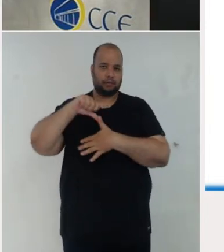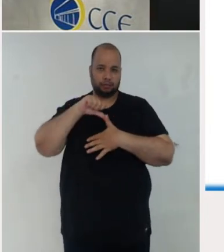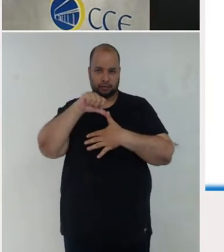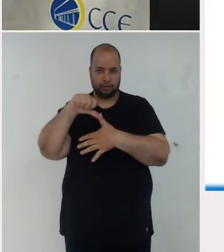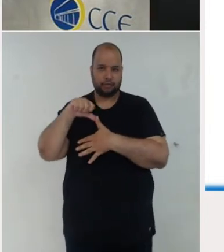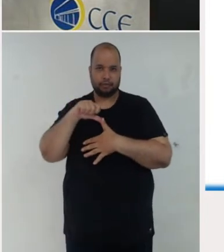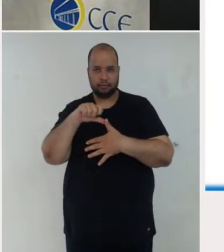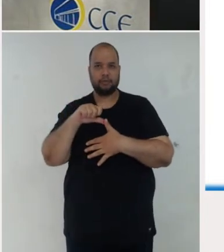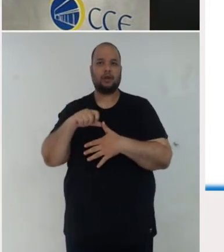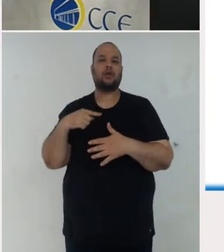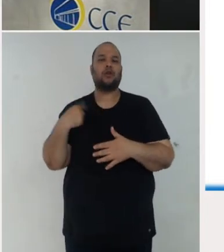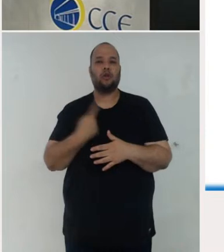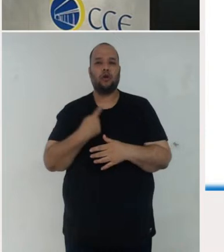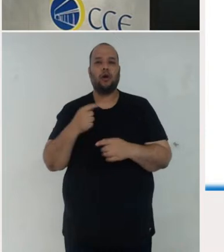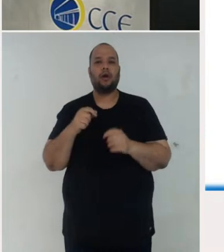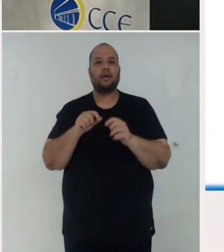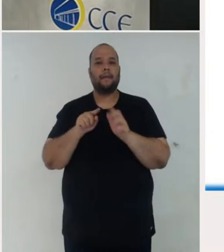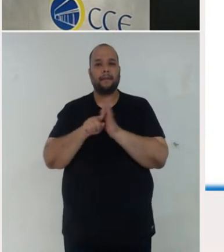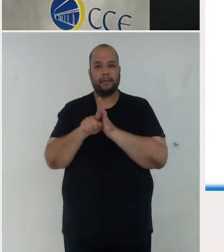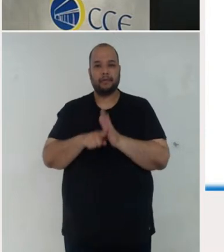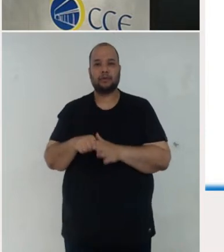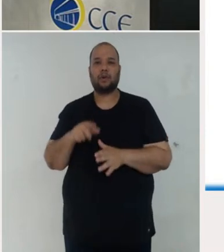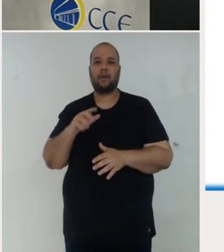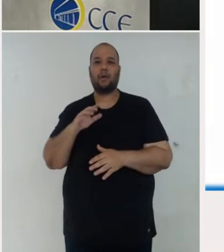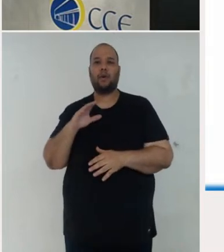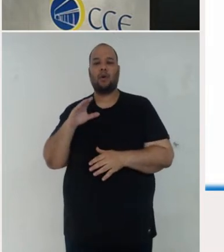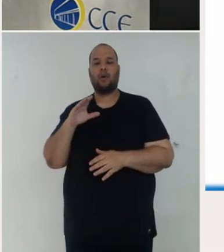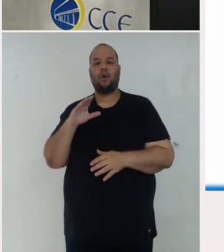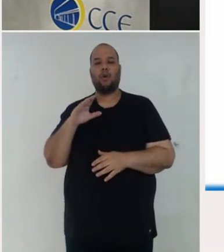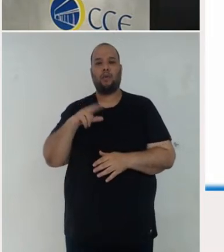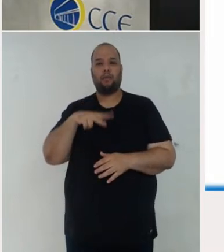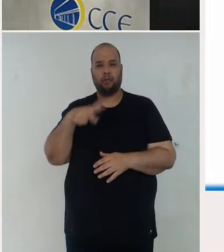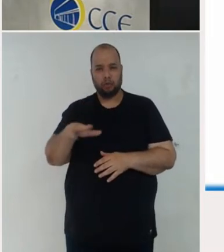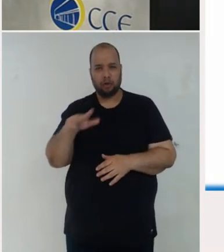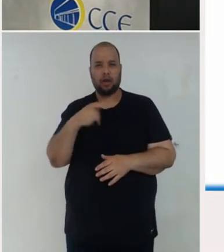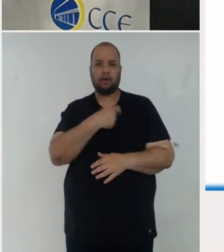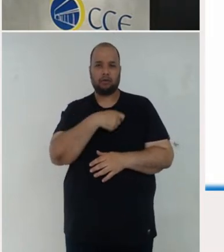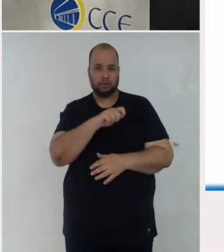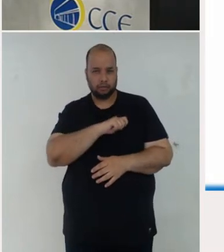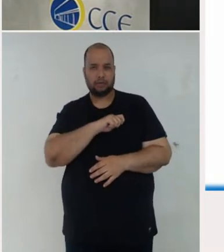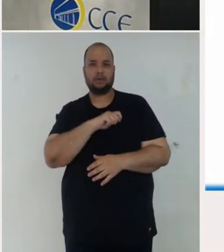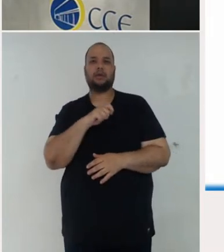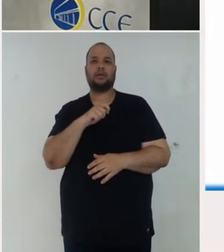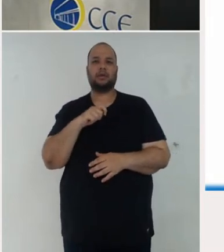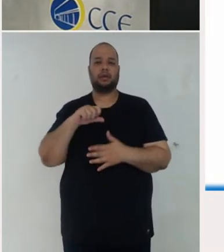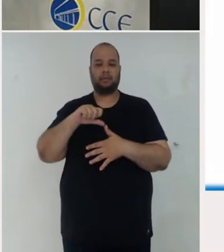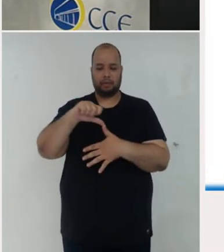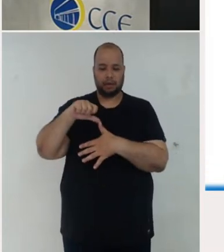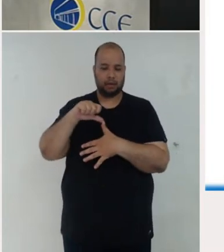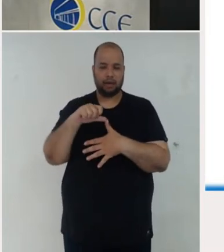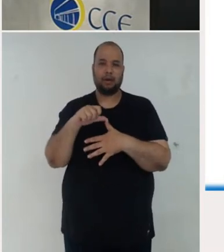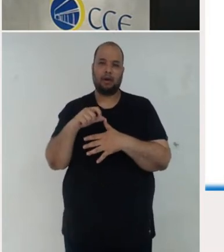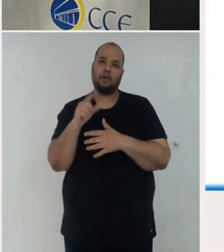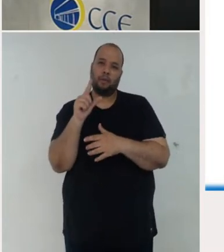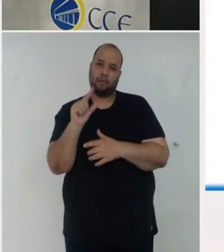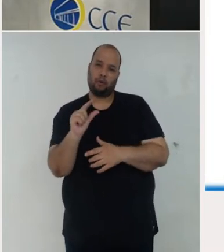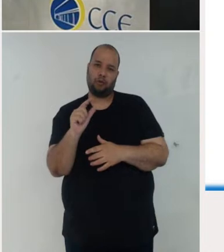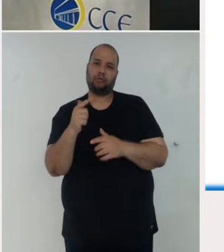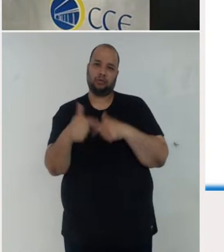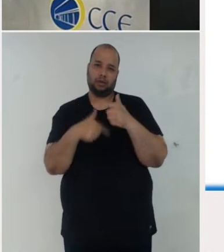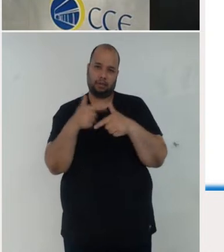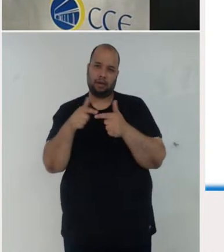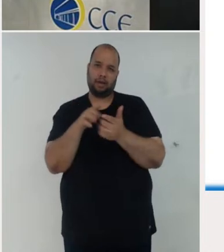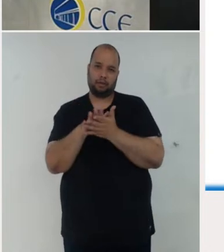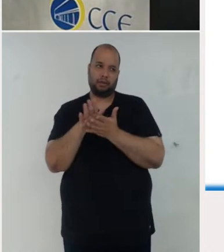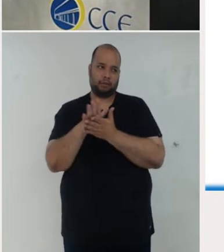gente tem um número muito pequeno. Espanha, Portugal e América Latina, a gente tem um número de trabalhos muito pequenos diante do total de